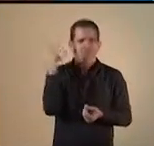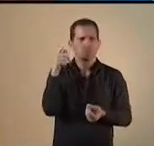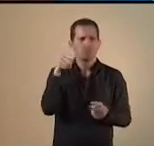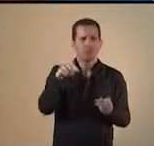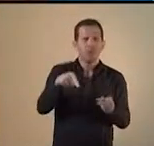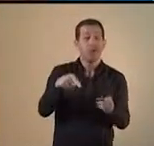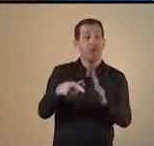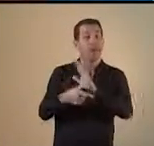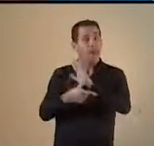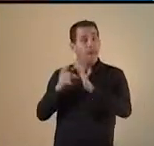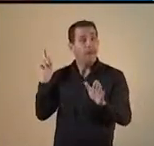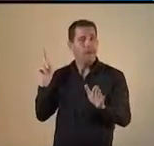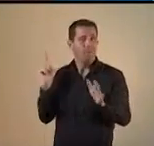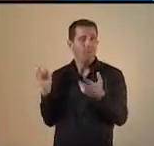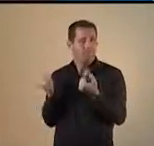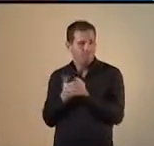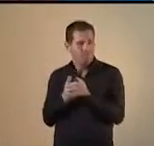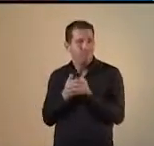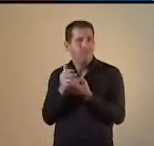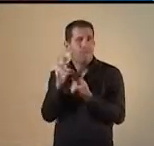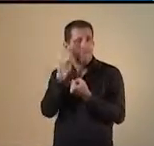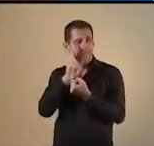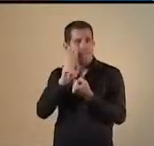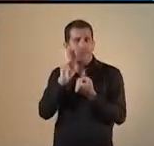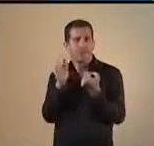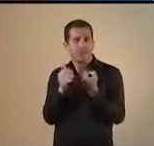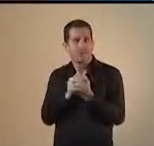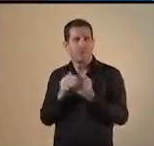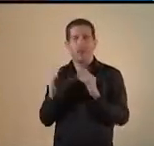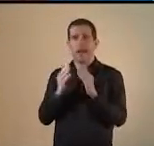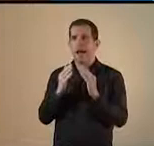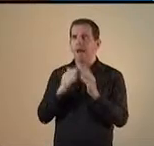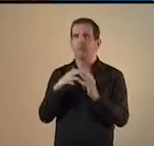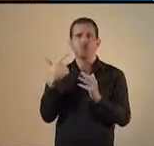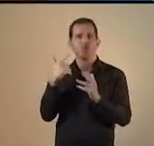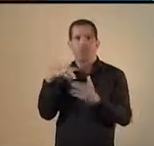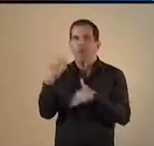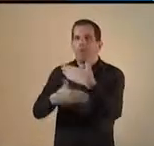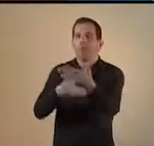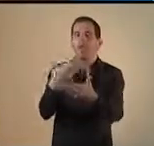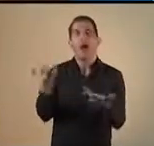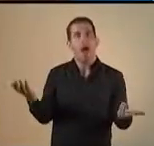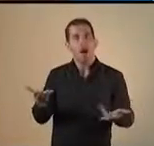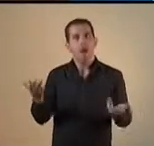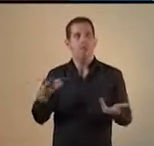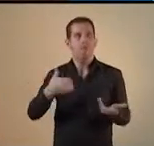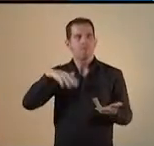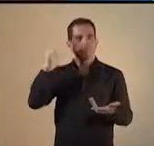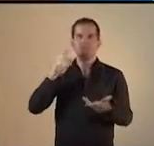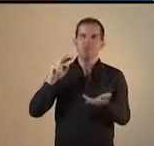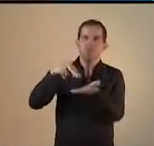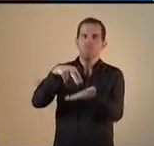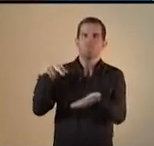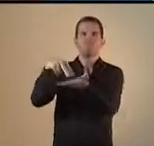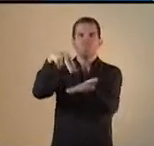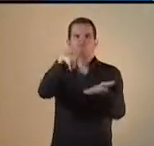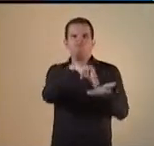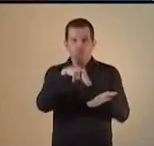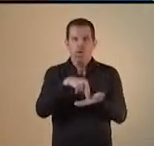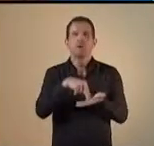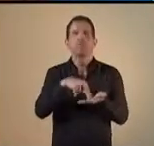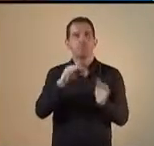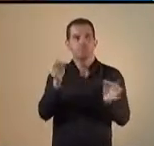estava escondida dentro de casa ou tinha aquele tipo de comportamento que não era o ideal, está acordando para a realidade.